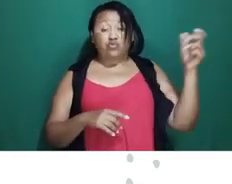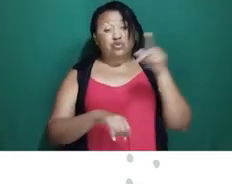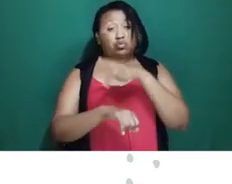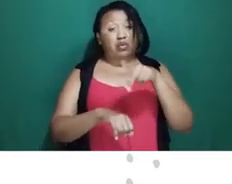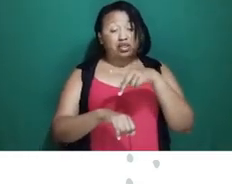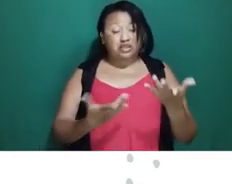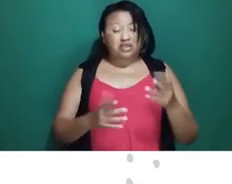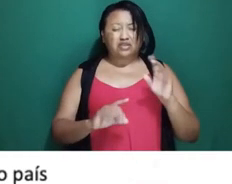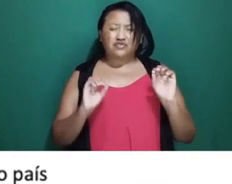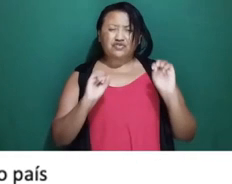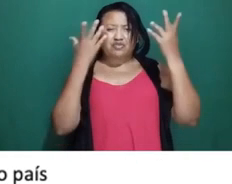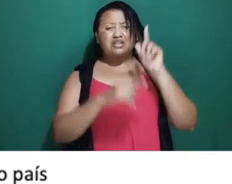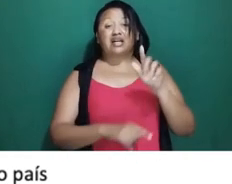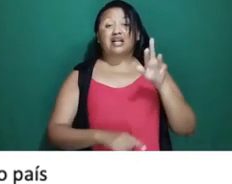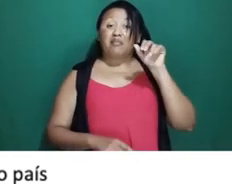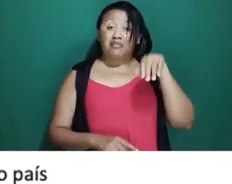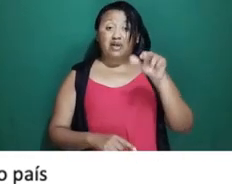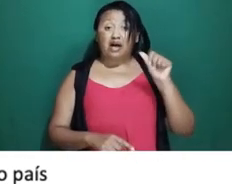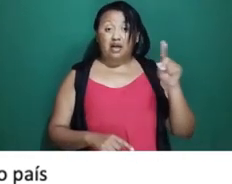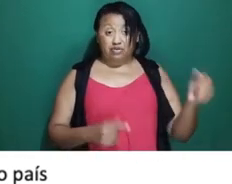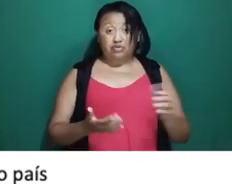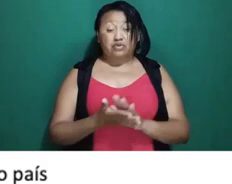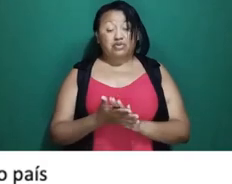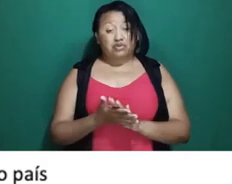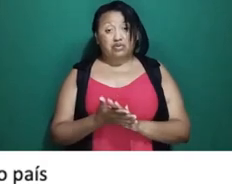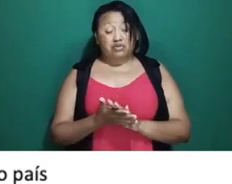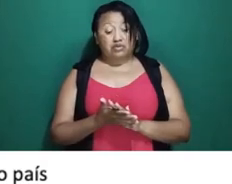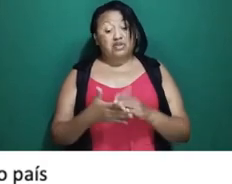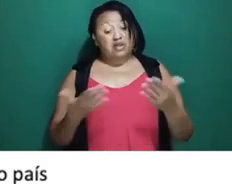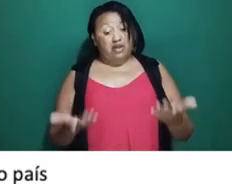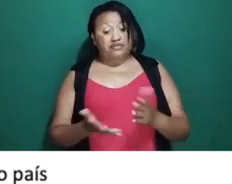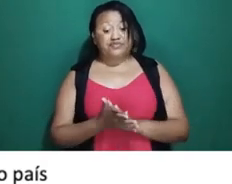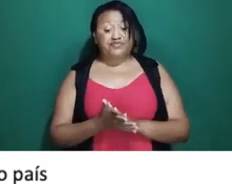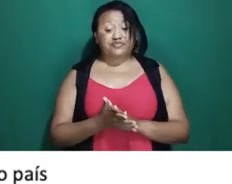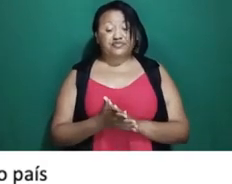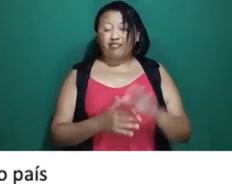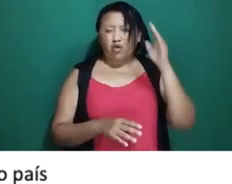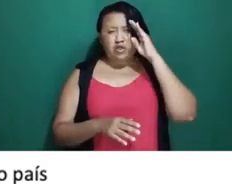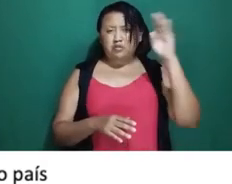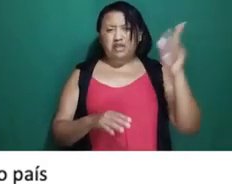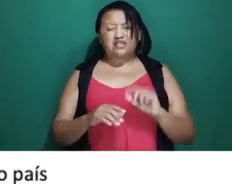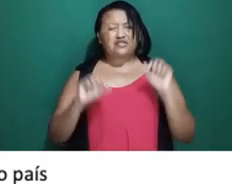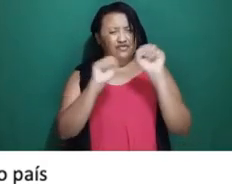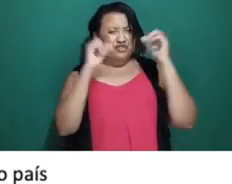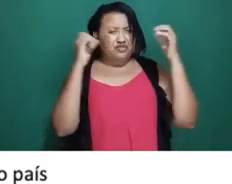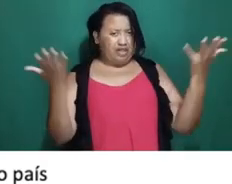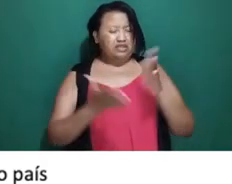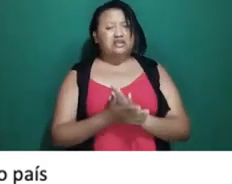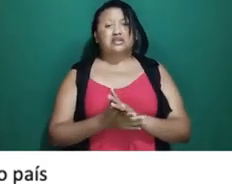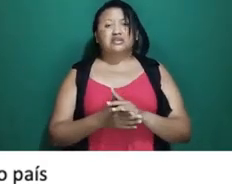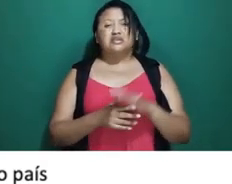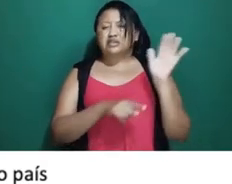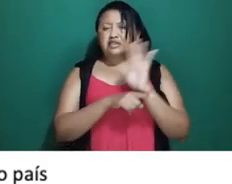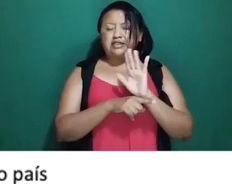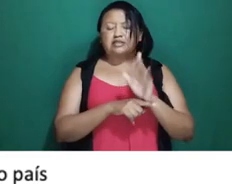né o festival de Gramado que é um dos principais festivais né de